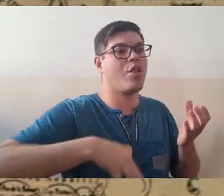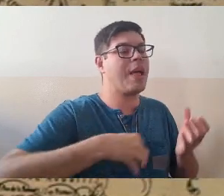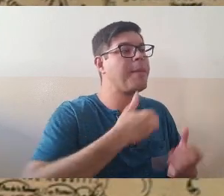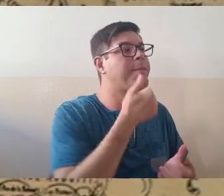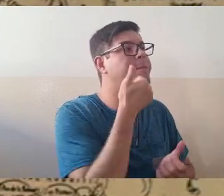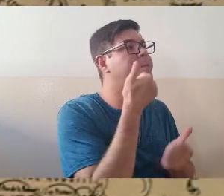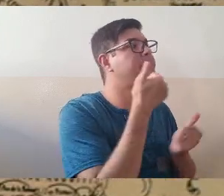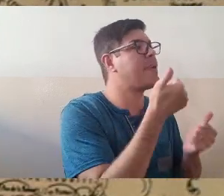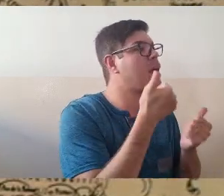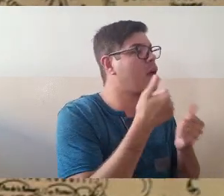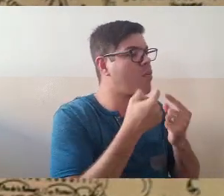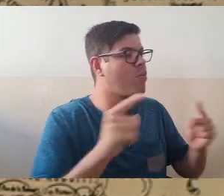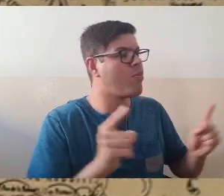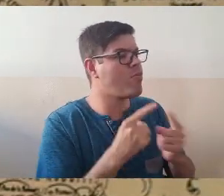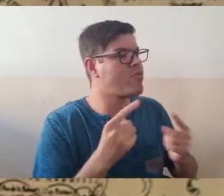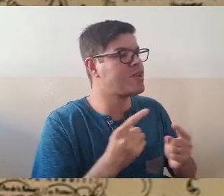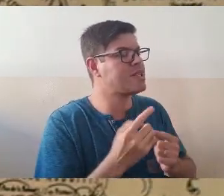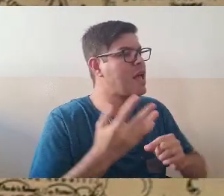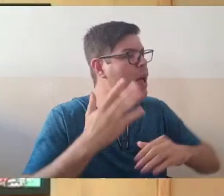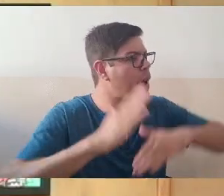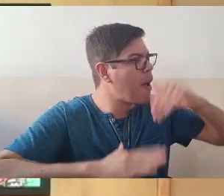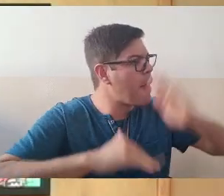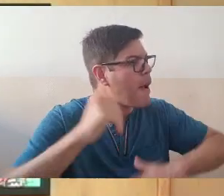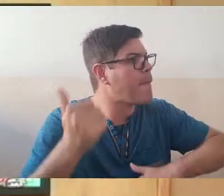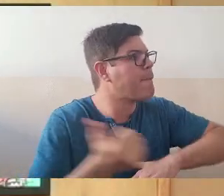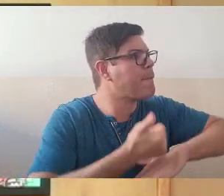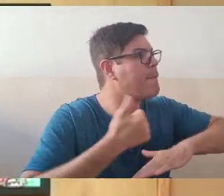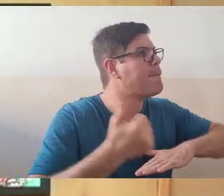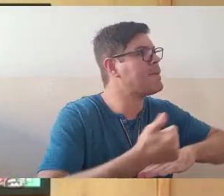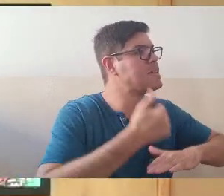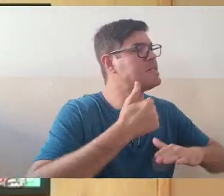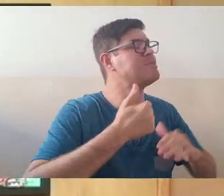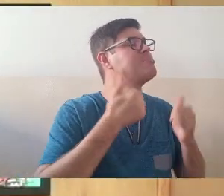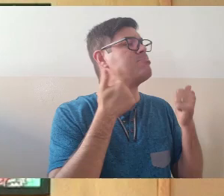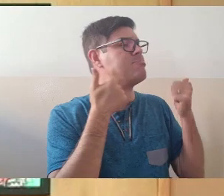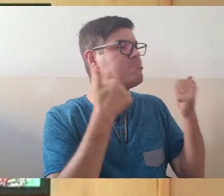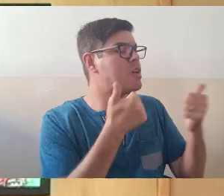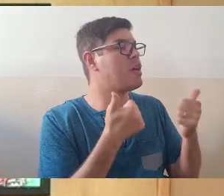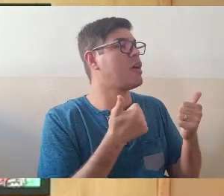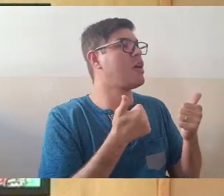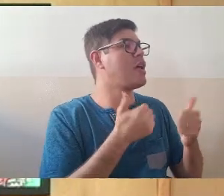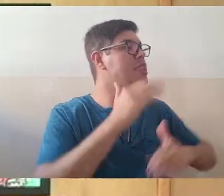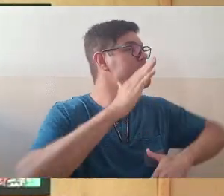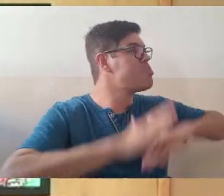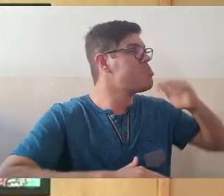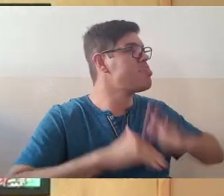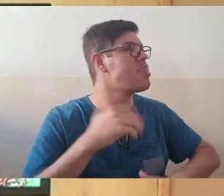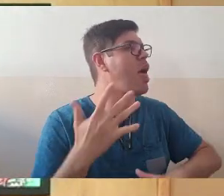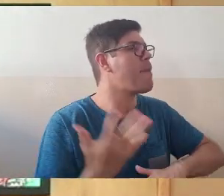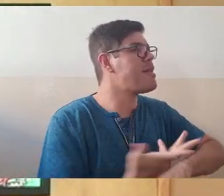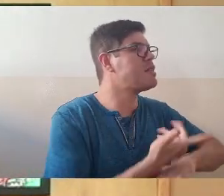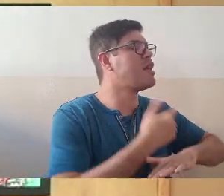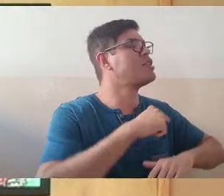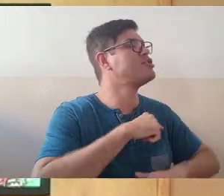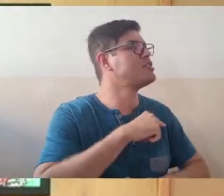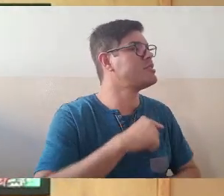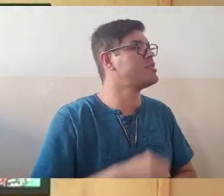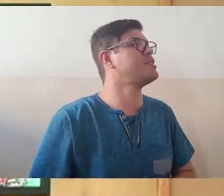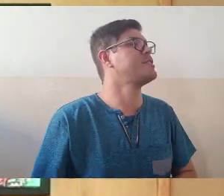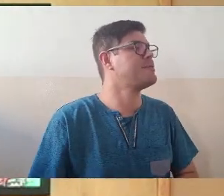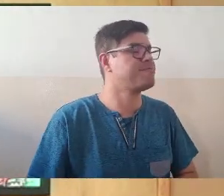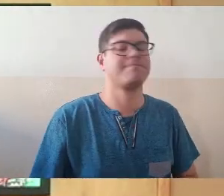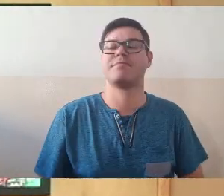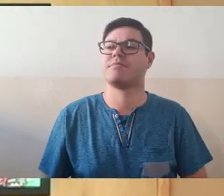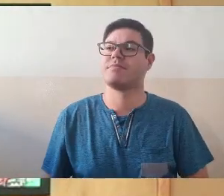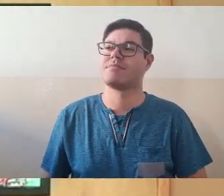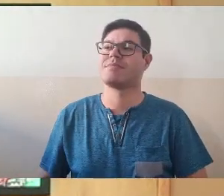grande músico, era talentosíssimo, nato, né? Aquele foi diferente em tudo, né? É verdade, é verdade. Andava